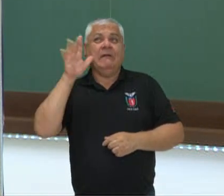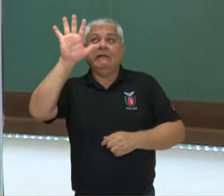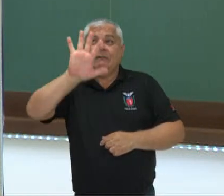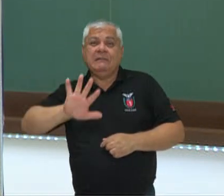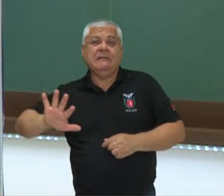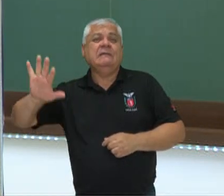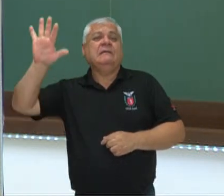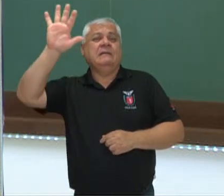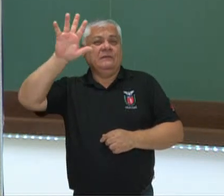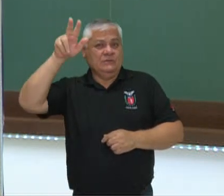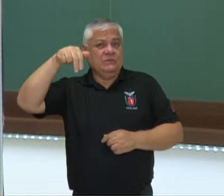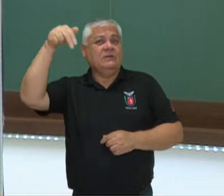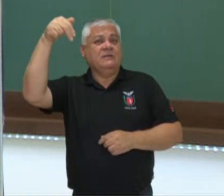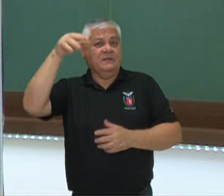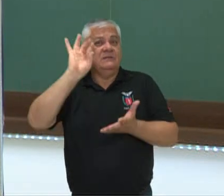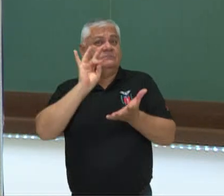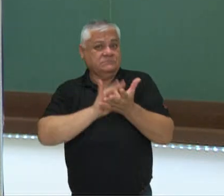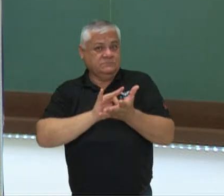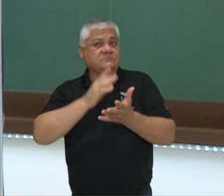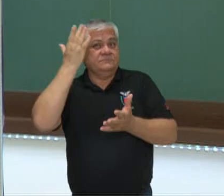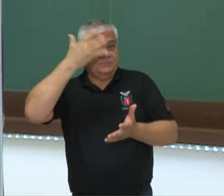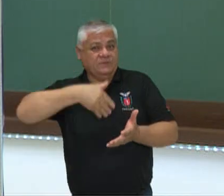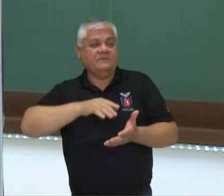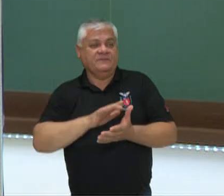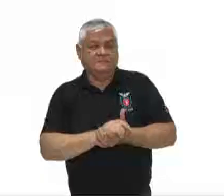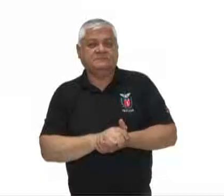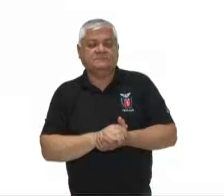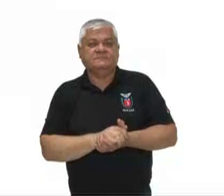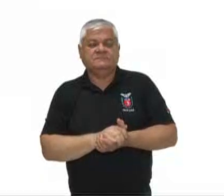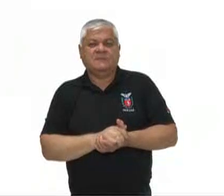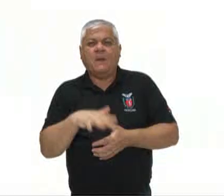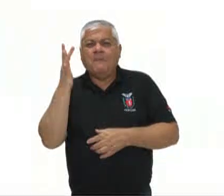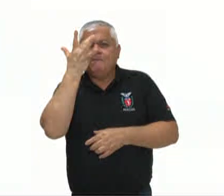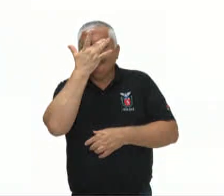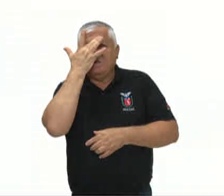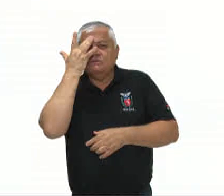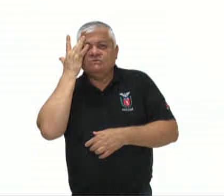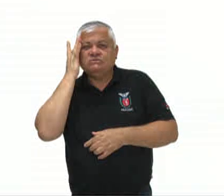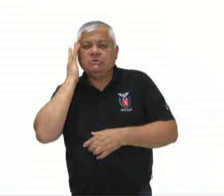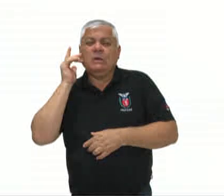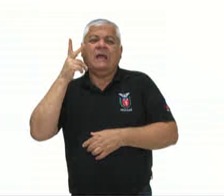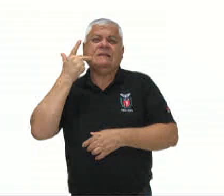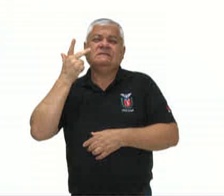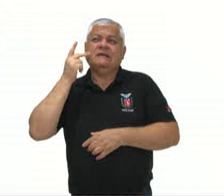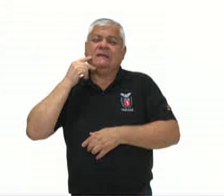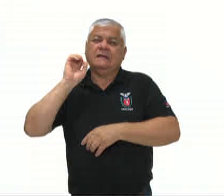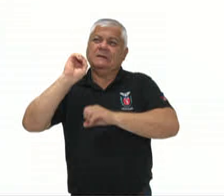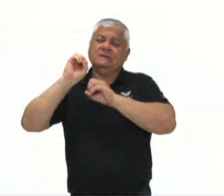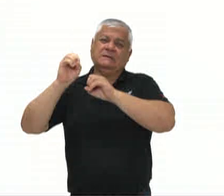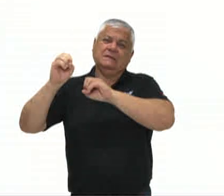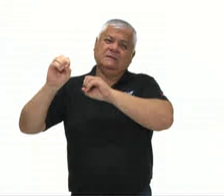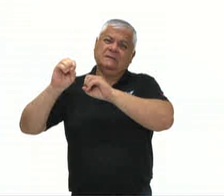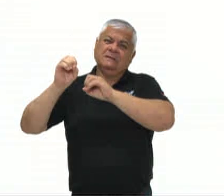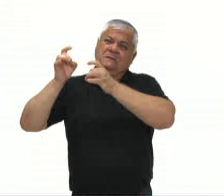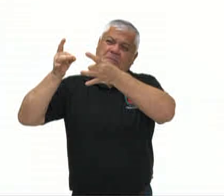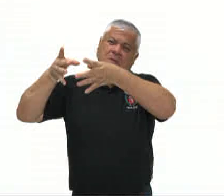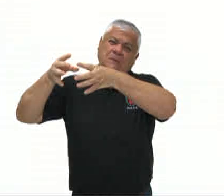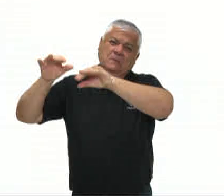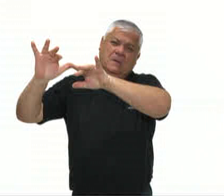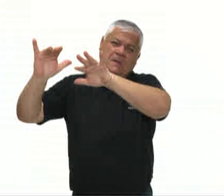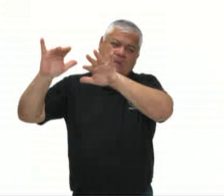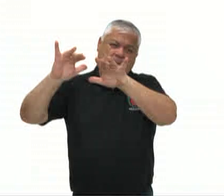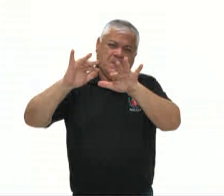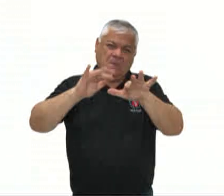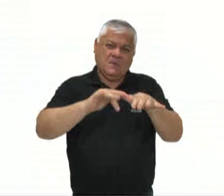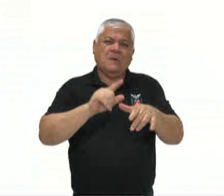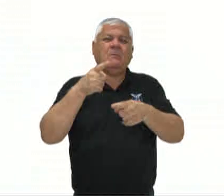é um documento novamente oficial da época. Milhares de pessoas migravam para fugir da seca no interior. No Ceará, estado retratado